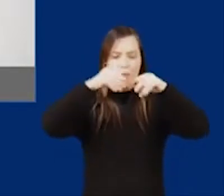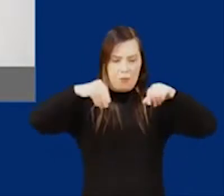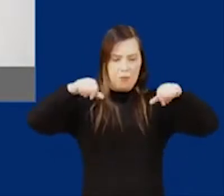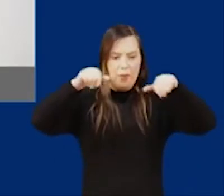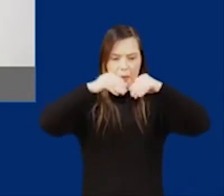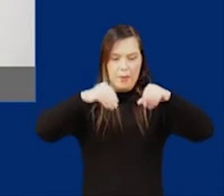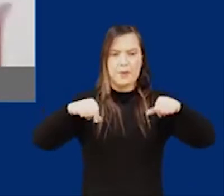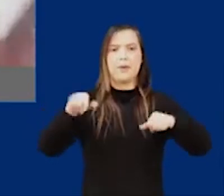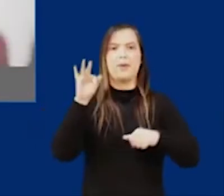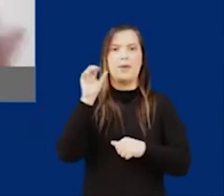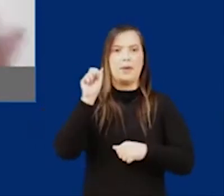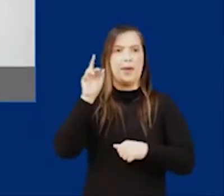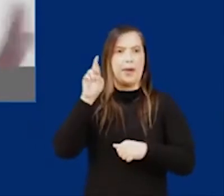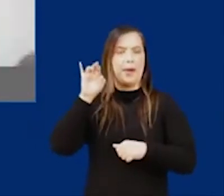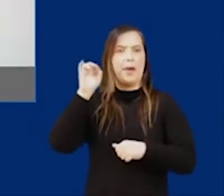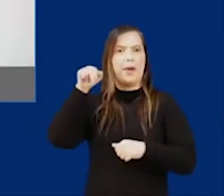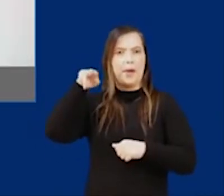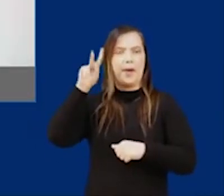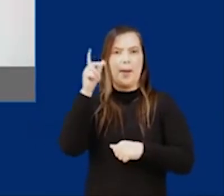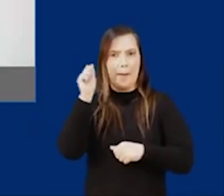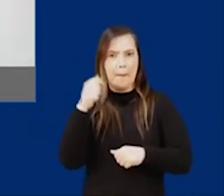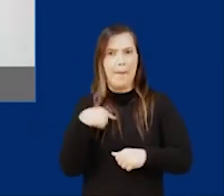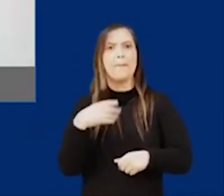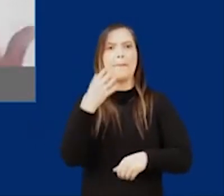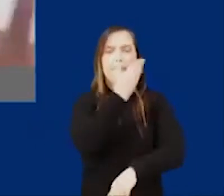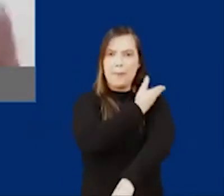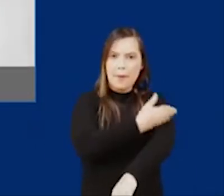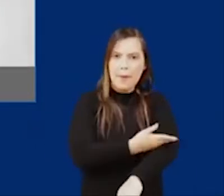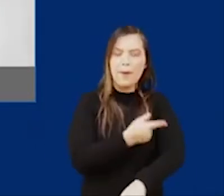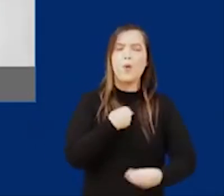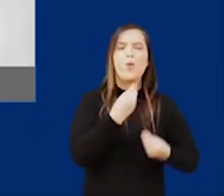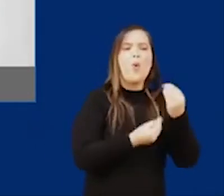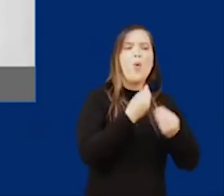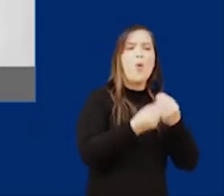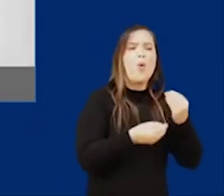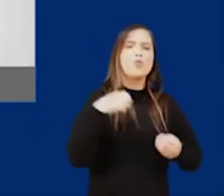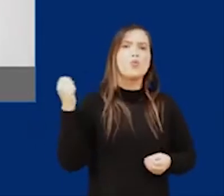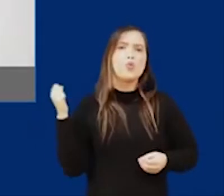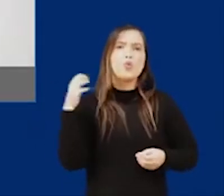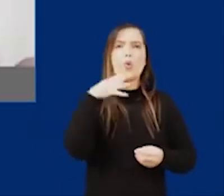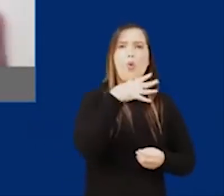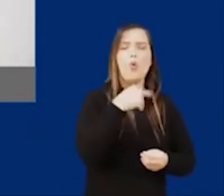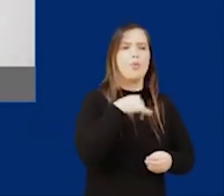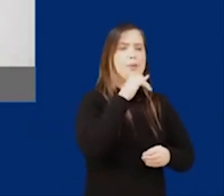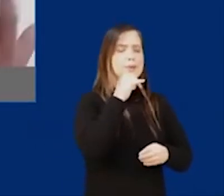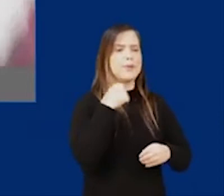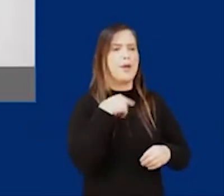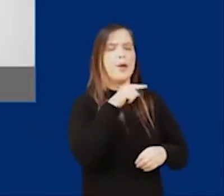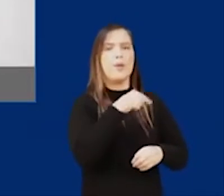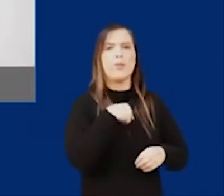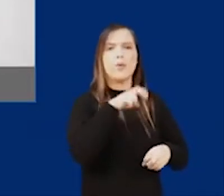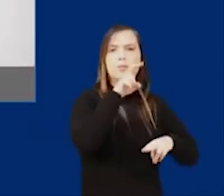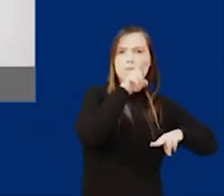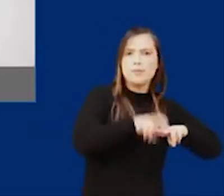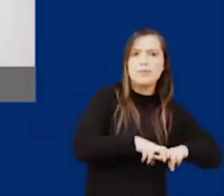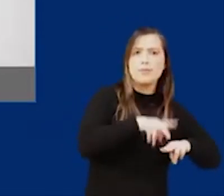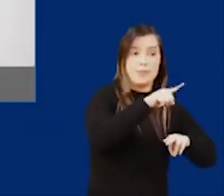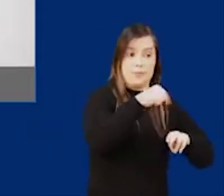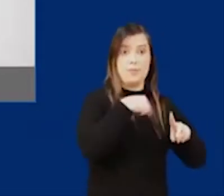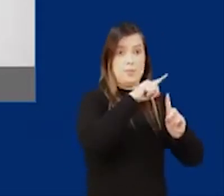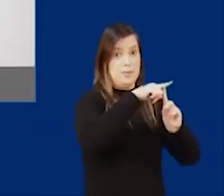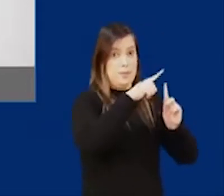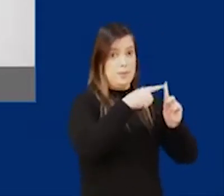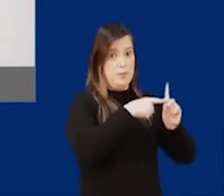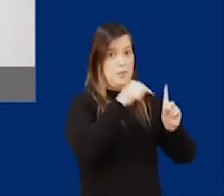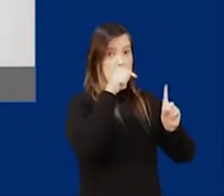Então, como trazer novos diálogos sentadas à mesa com uma mulher que está gestando uma